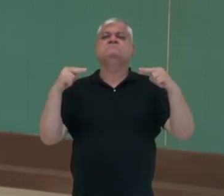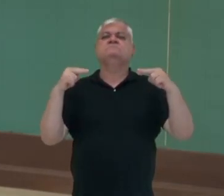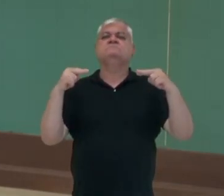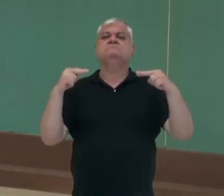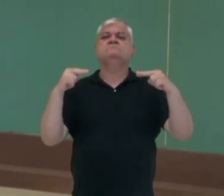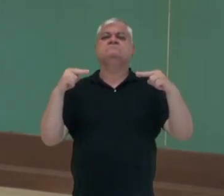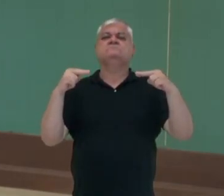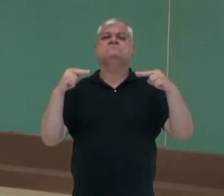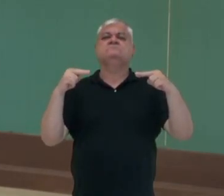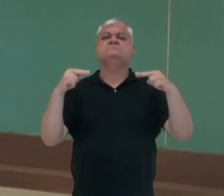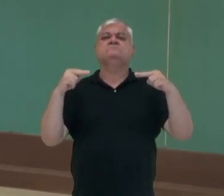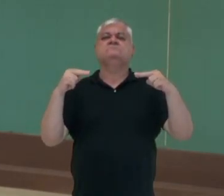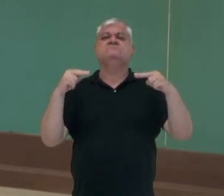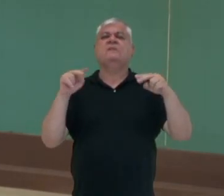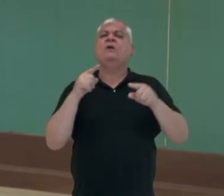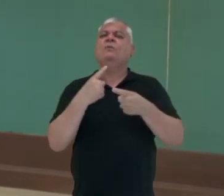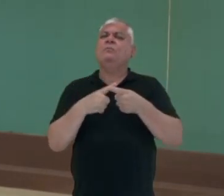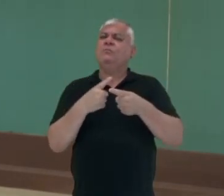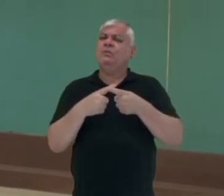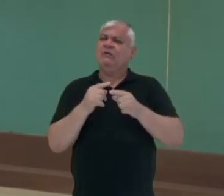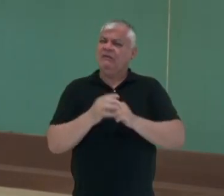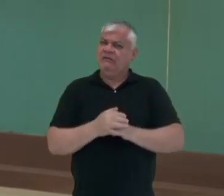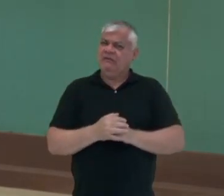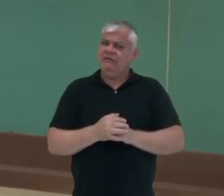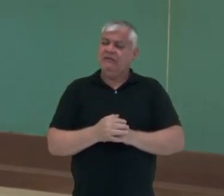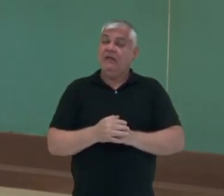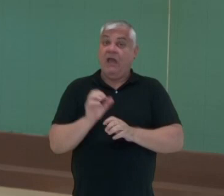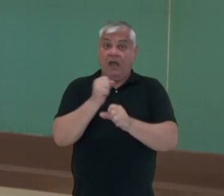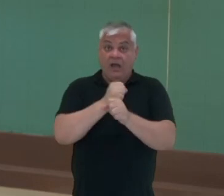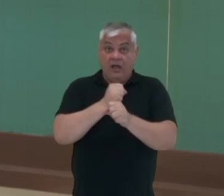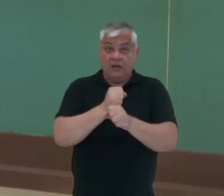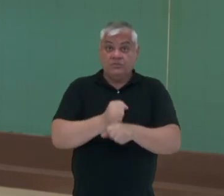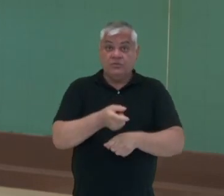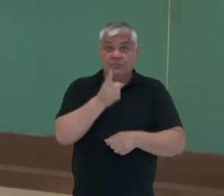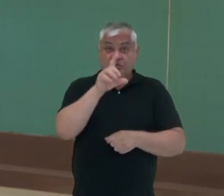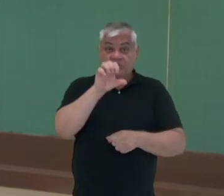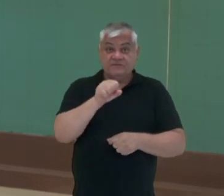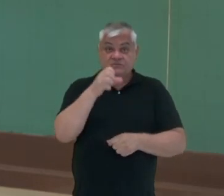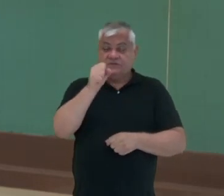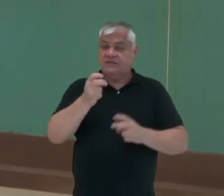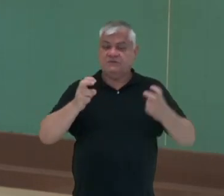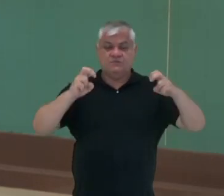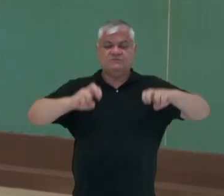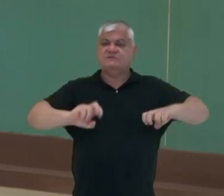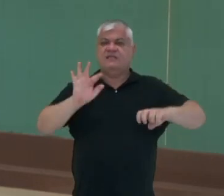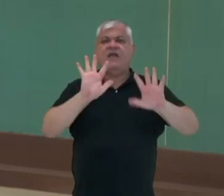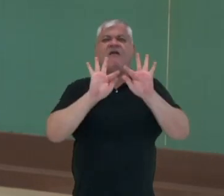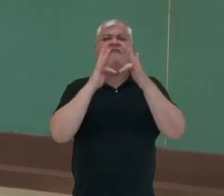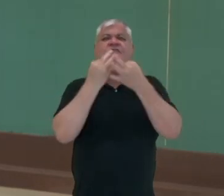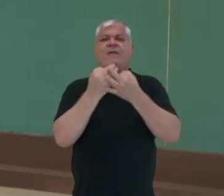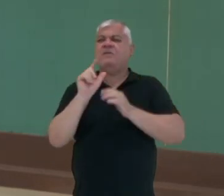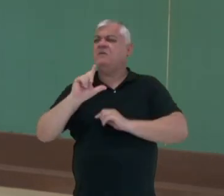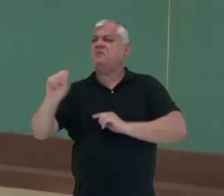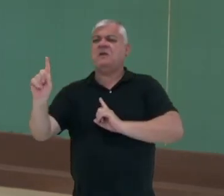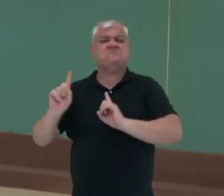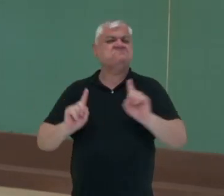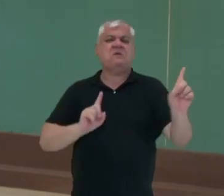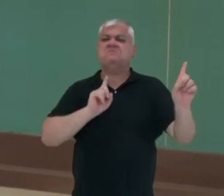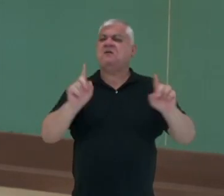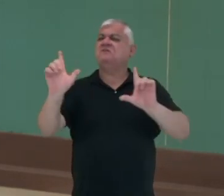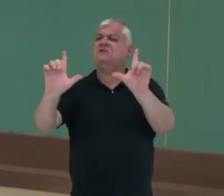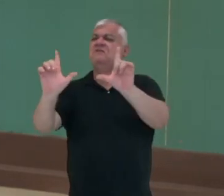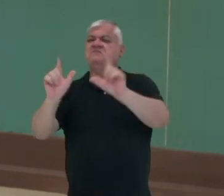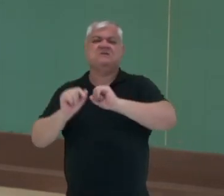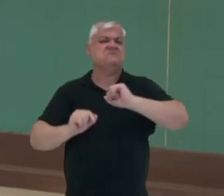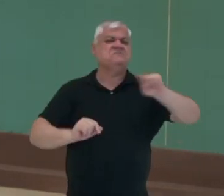desprezo ocidental? Porque na década de 80 já as famílias não ficavam mais à mesa para jantar, elas iam para a televisão, então já é